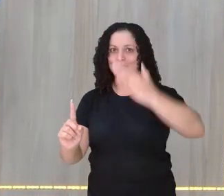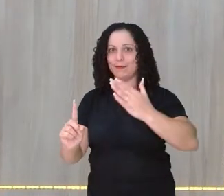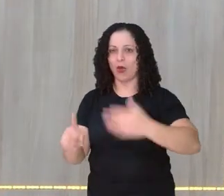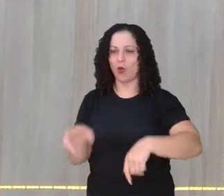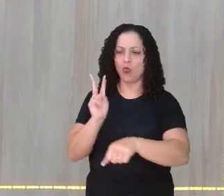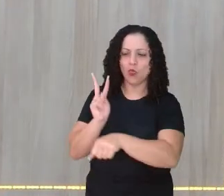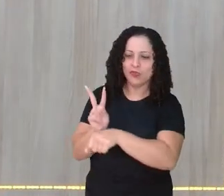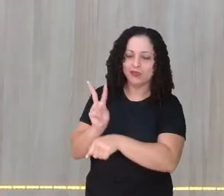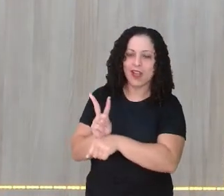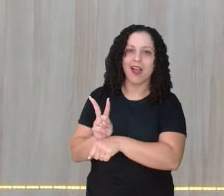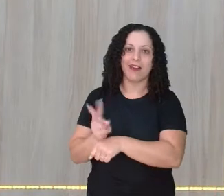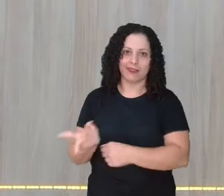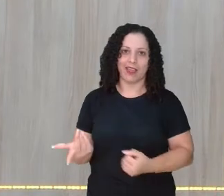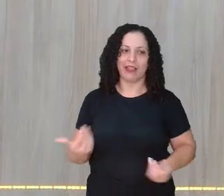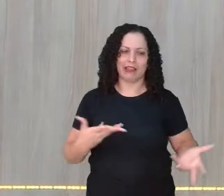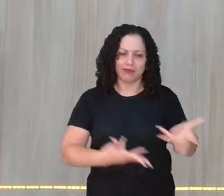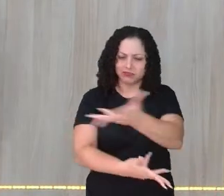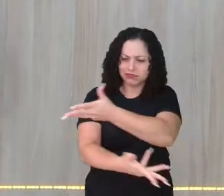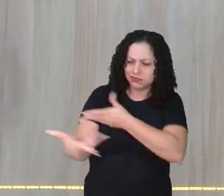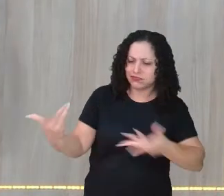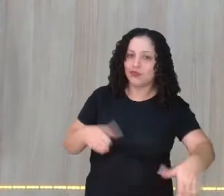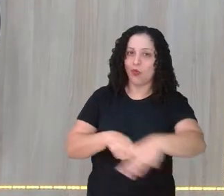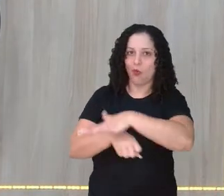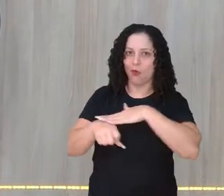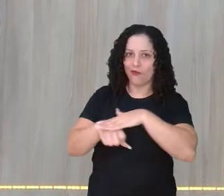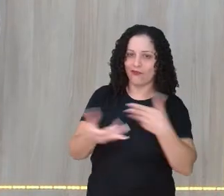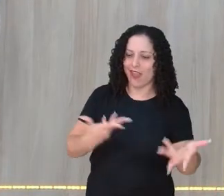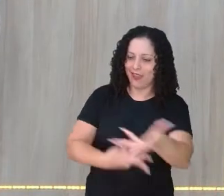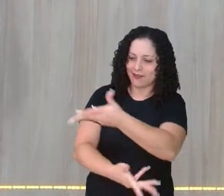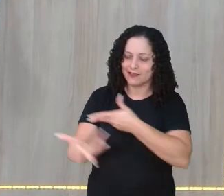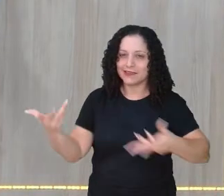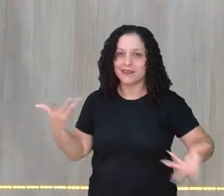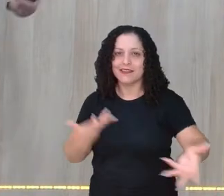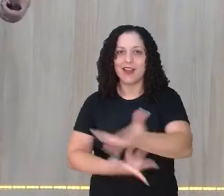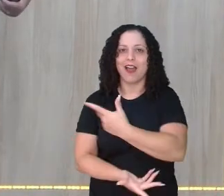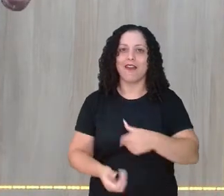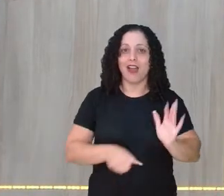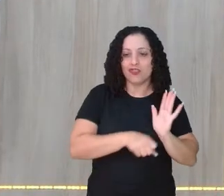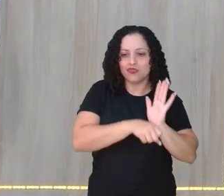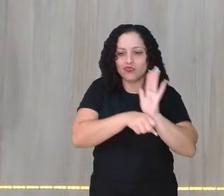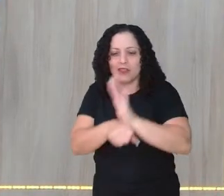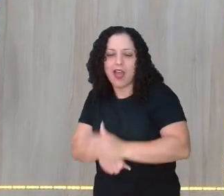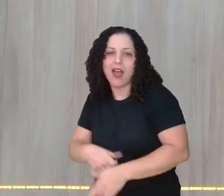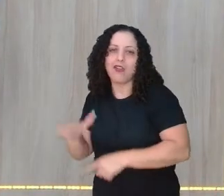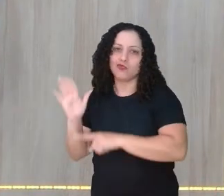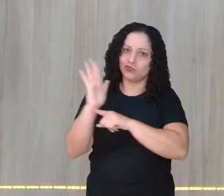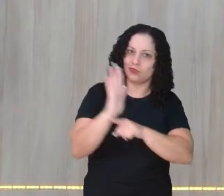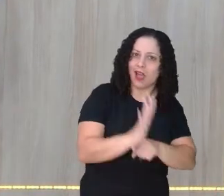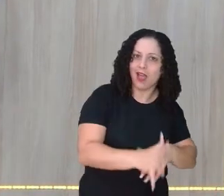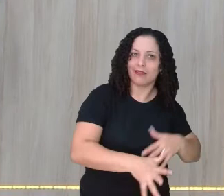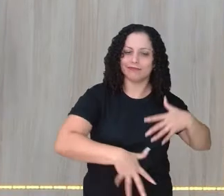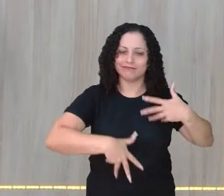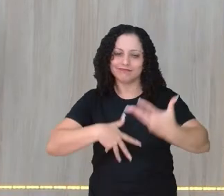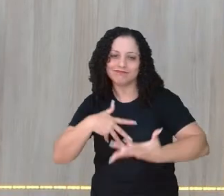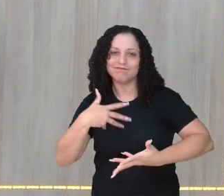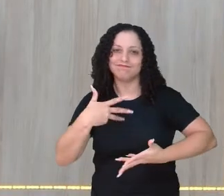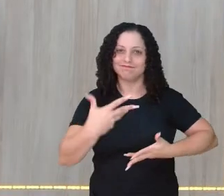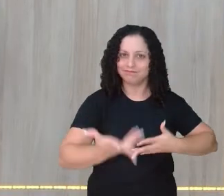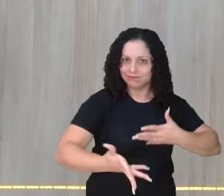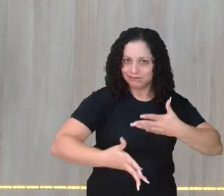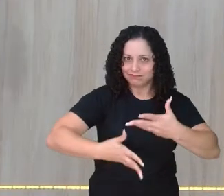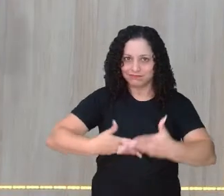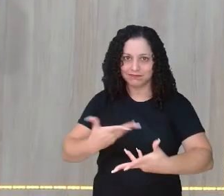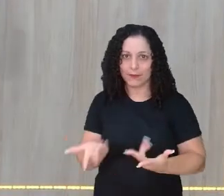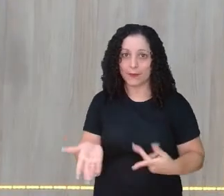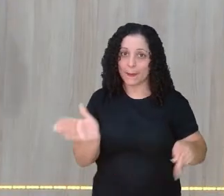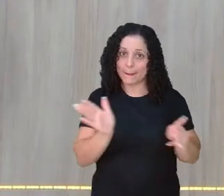a fala. Eles falam, tem um nome e vai ajudando na trama, ainda que não seja